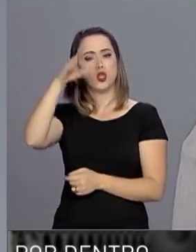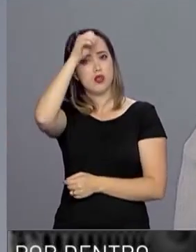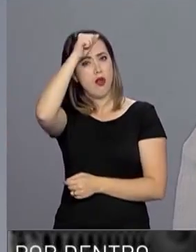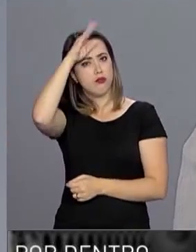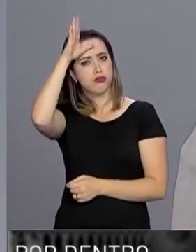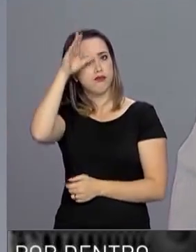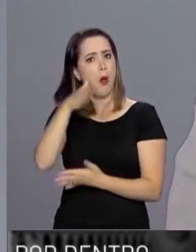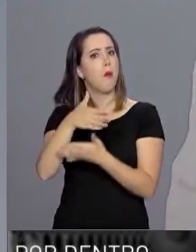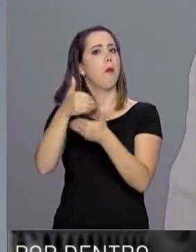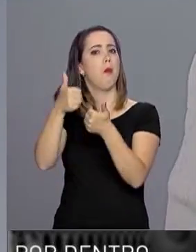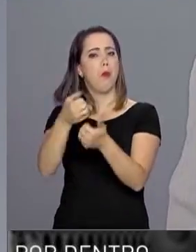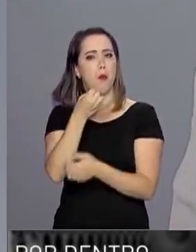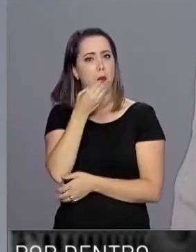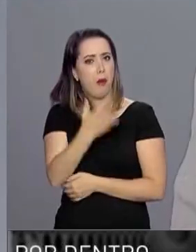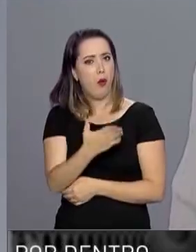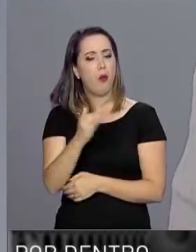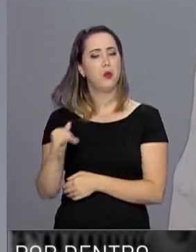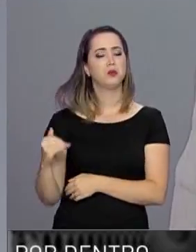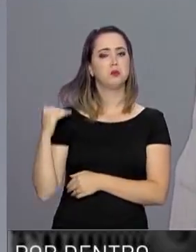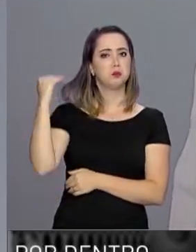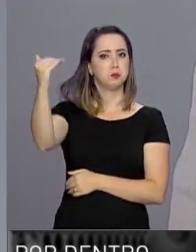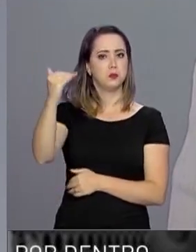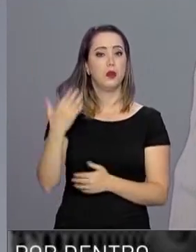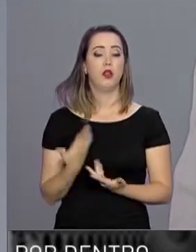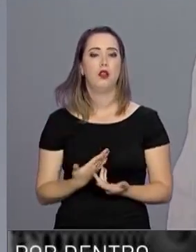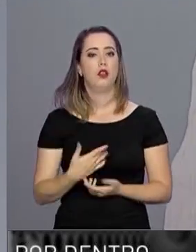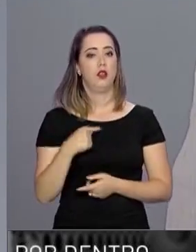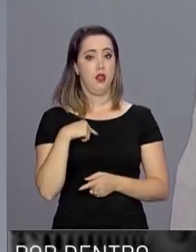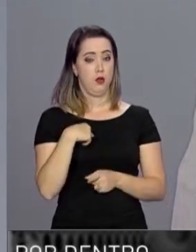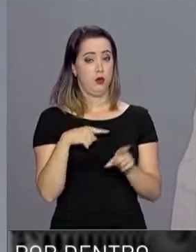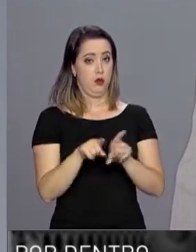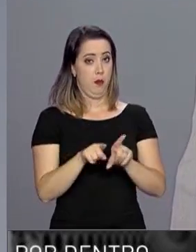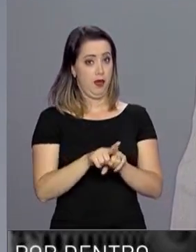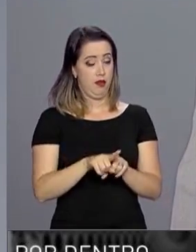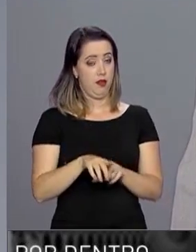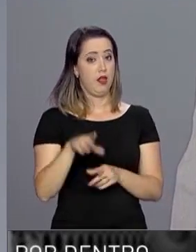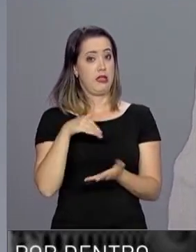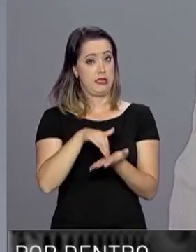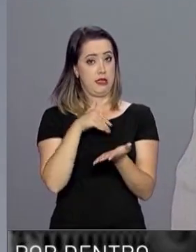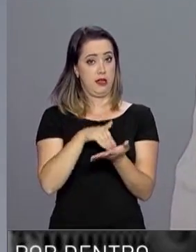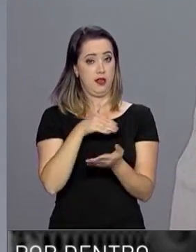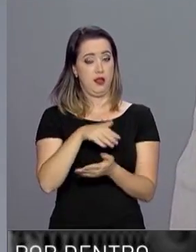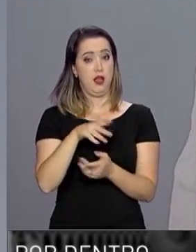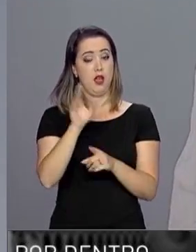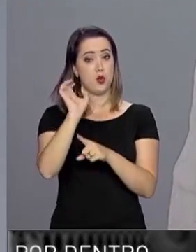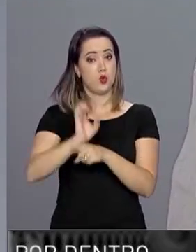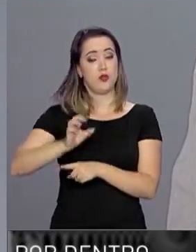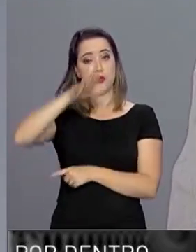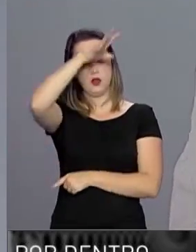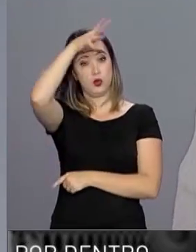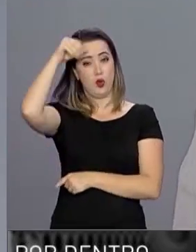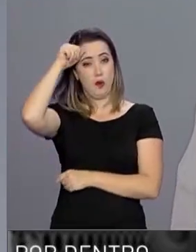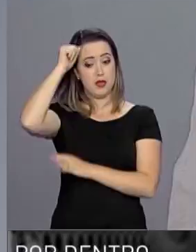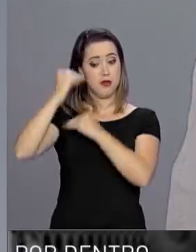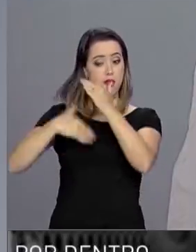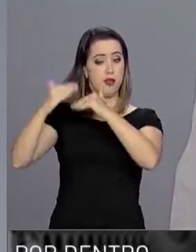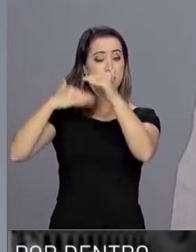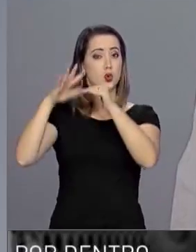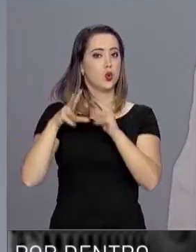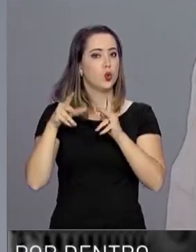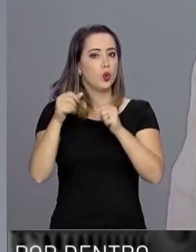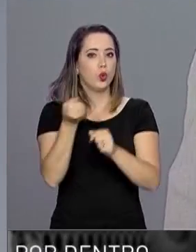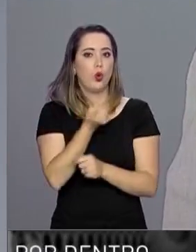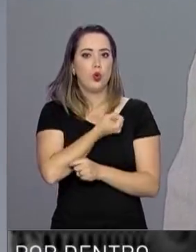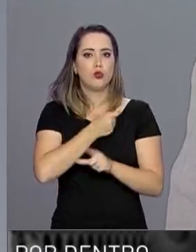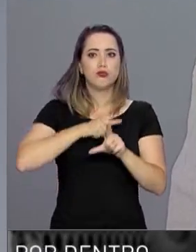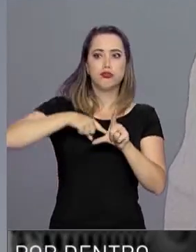tem se destacado. O estado do Amazonas, no qual eu tive a oportunidade de ser secretário, foi o estado que mais cresceu em todos os